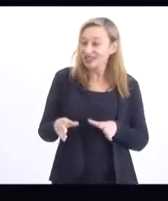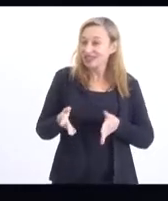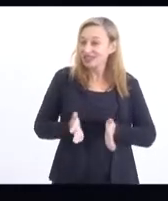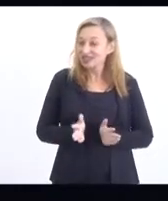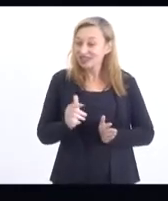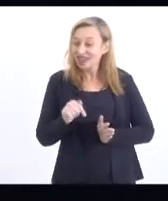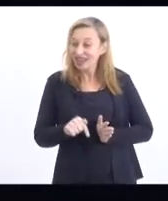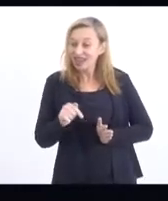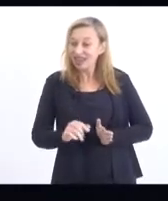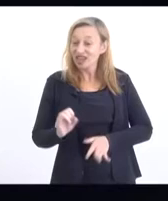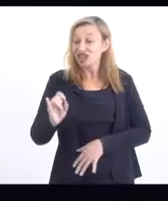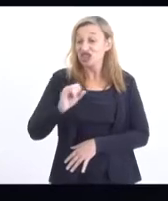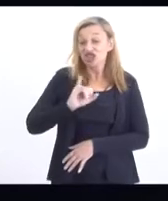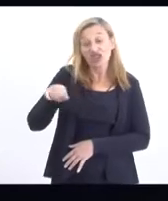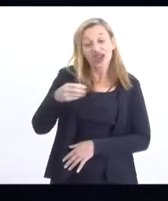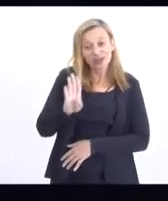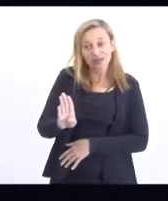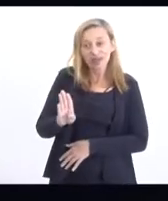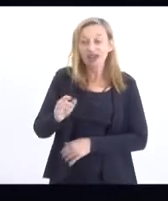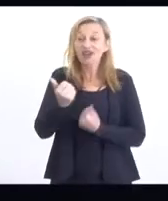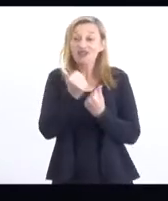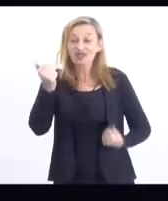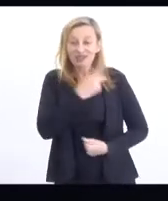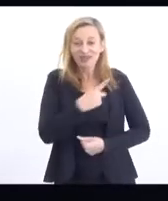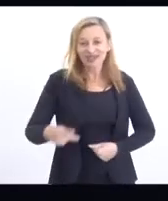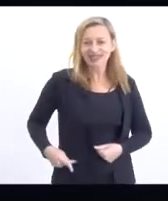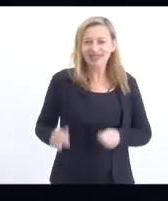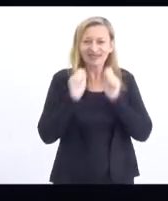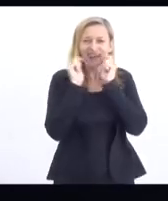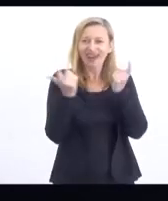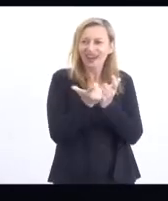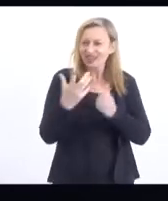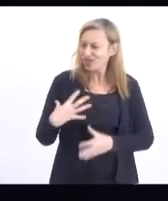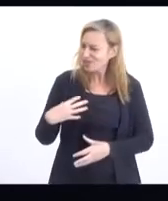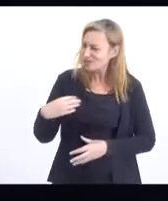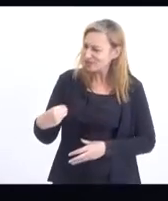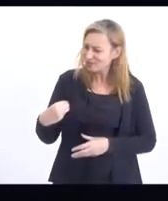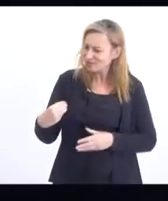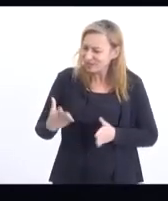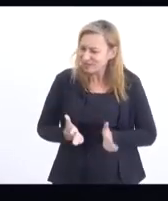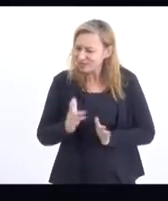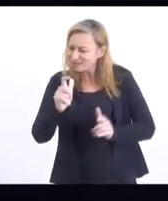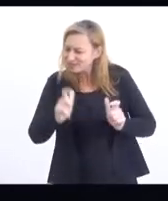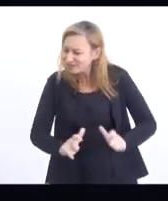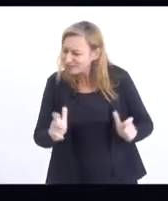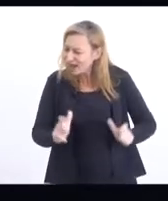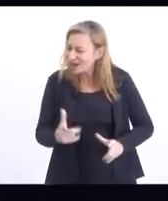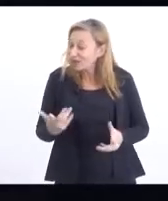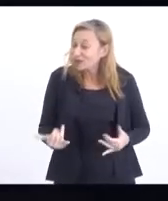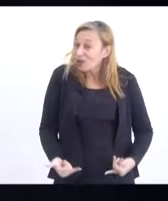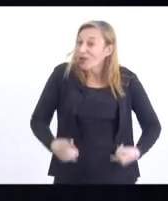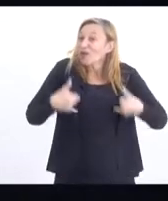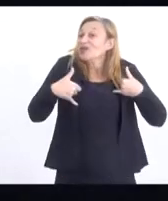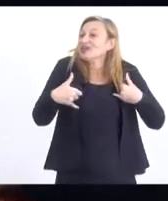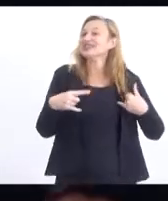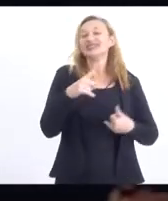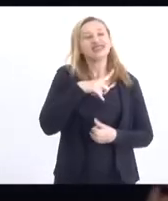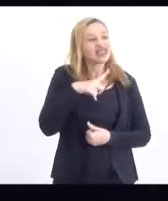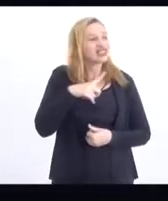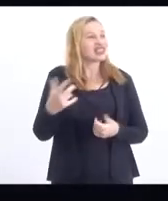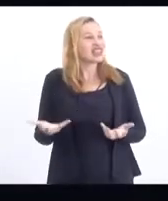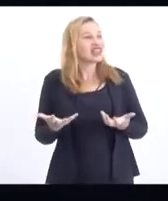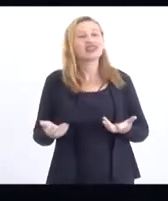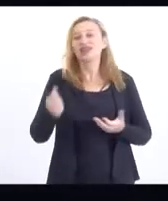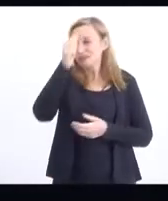Bittencourt, que é o vice-presidente da Alerj, que é um filho da nossa terra, e a gente tem muito orgulho. Quero cumprimentar o